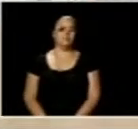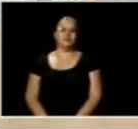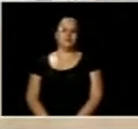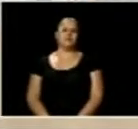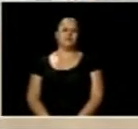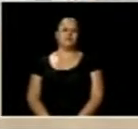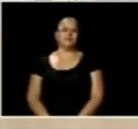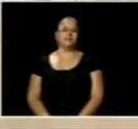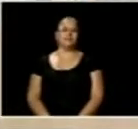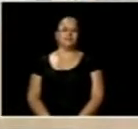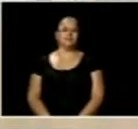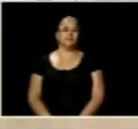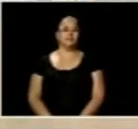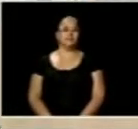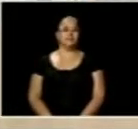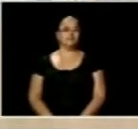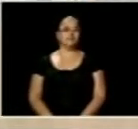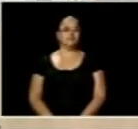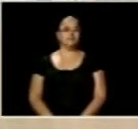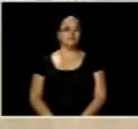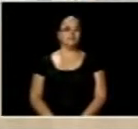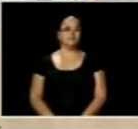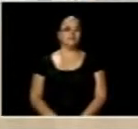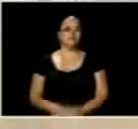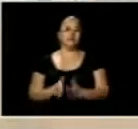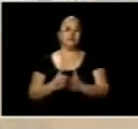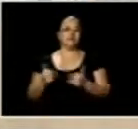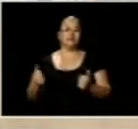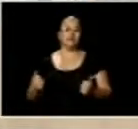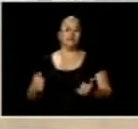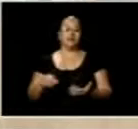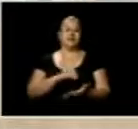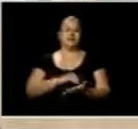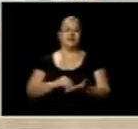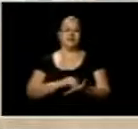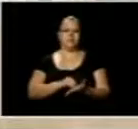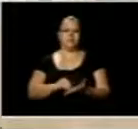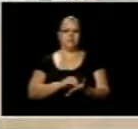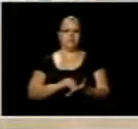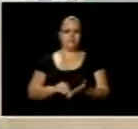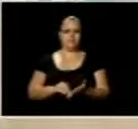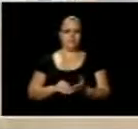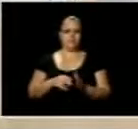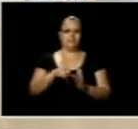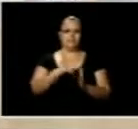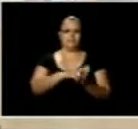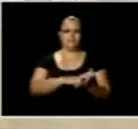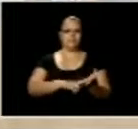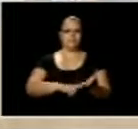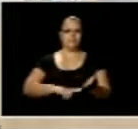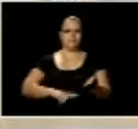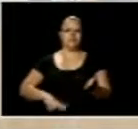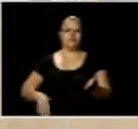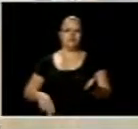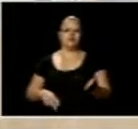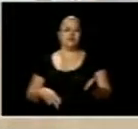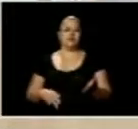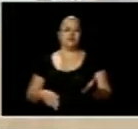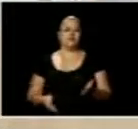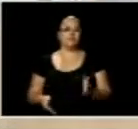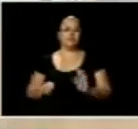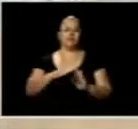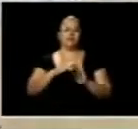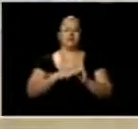Solicito ao senhor secretário ad hoc, vereador Paulo Miranda, que faça a leitura, faça a chamada dos senhores vereadores.